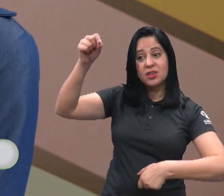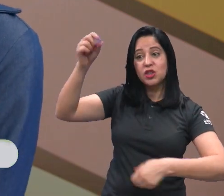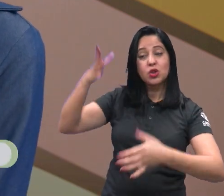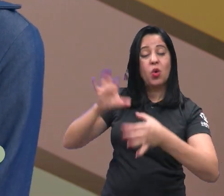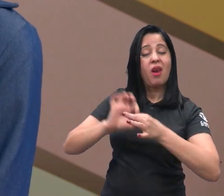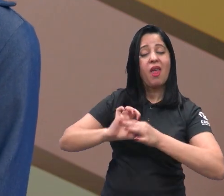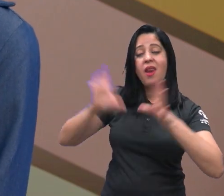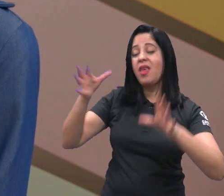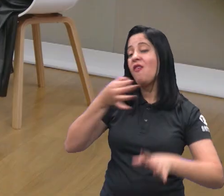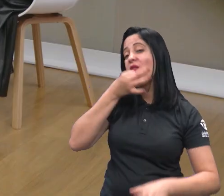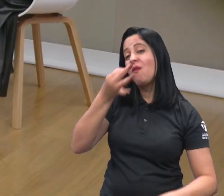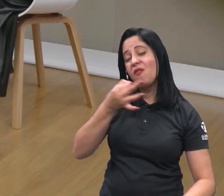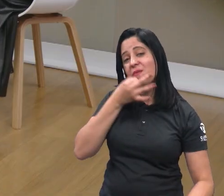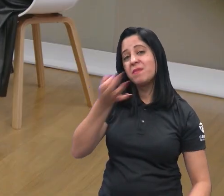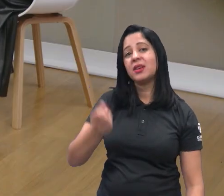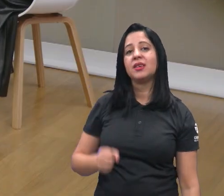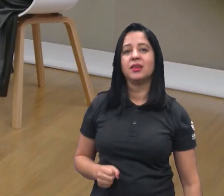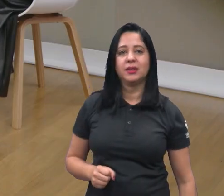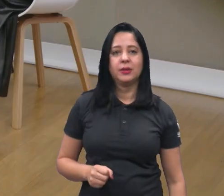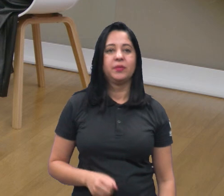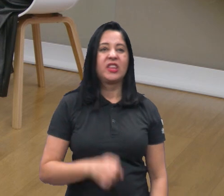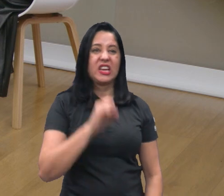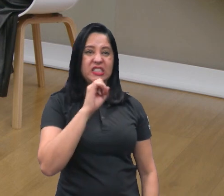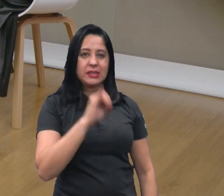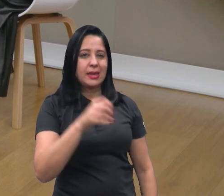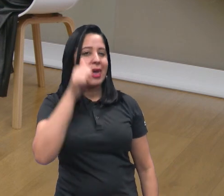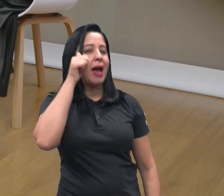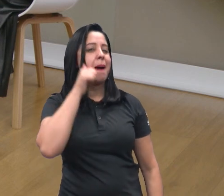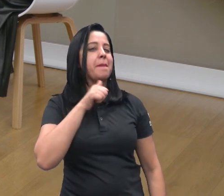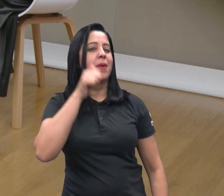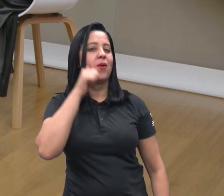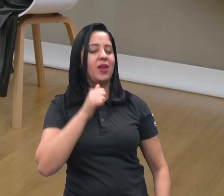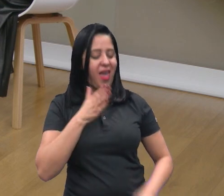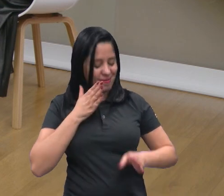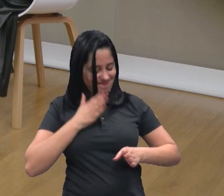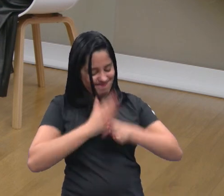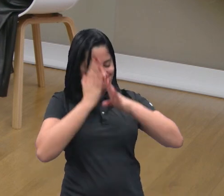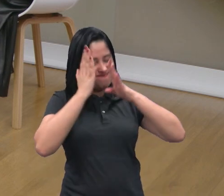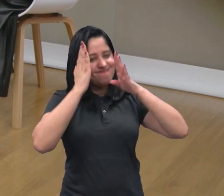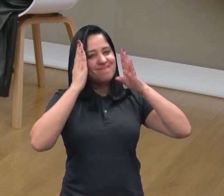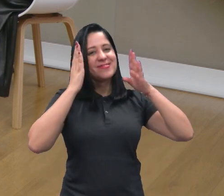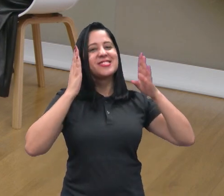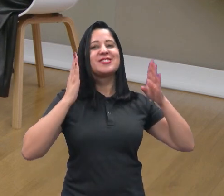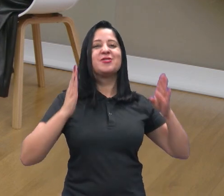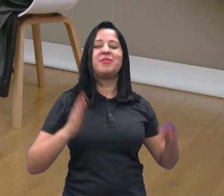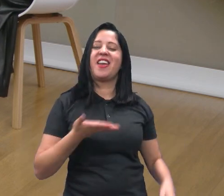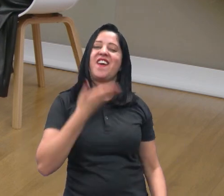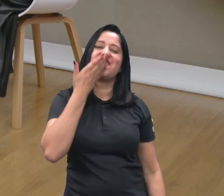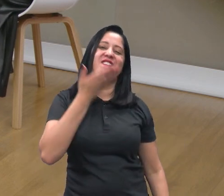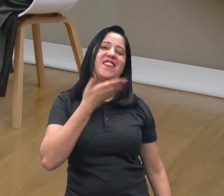hoje é muito importante. E quando uma mulher se redescobre... sai de baixo. Ninguém segura.